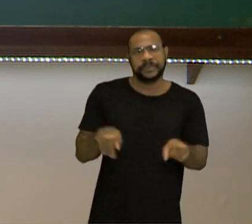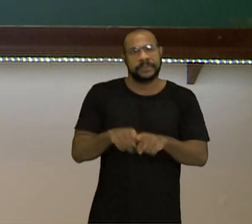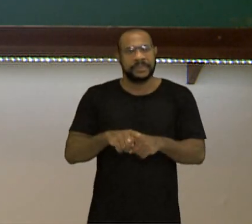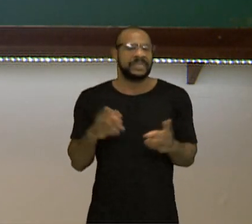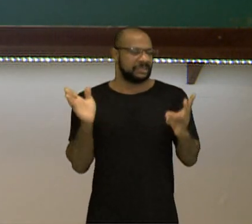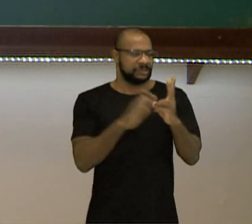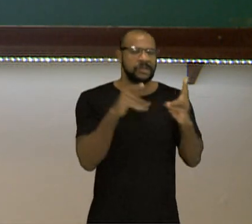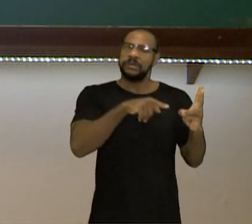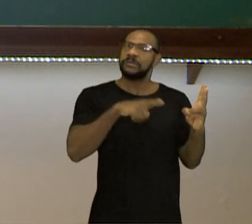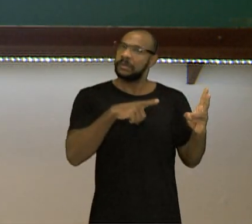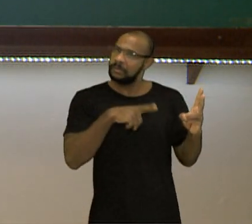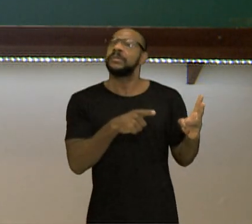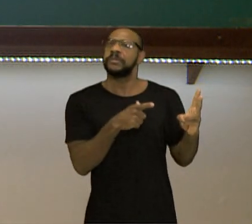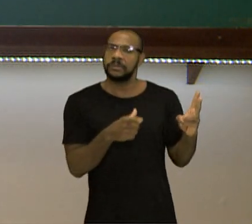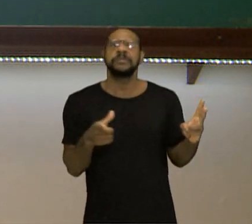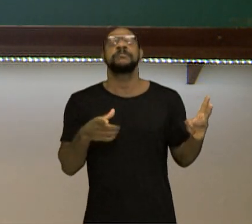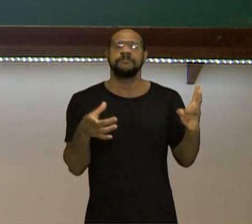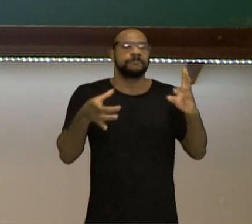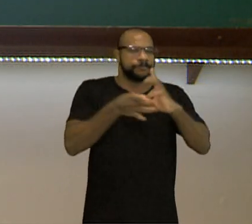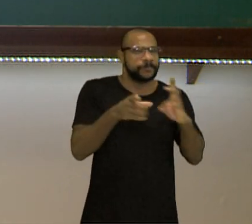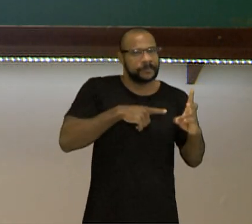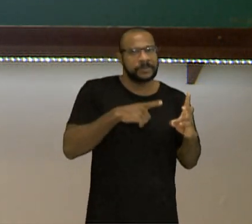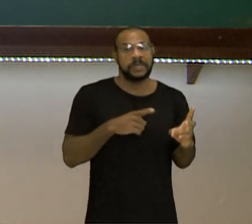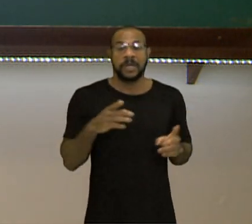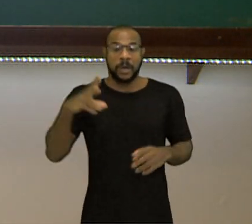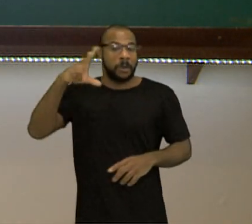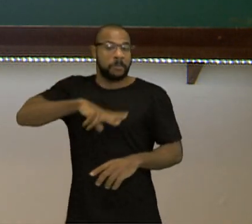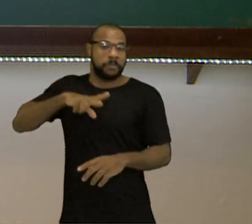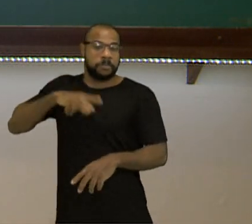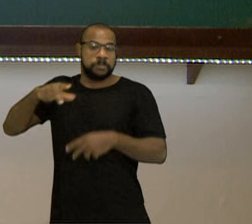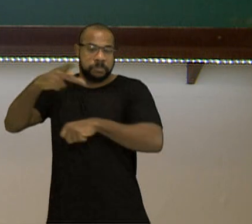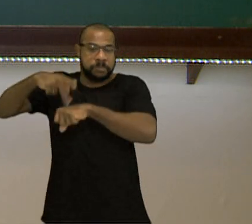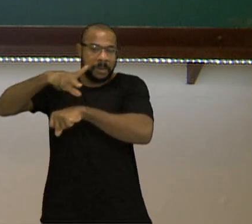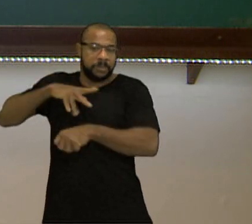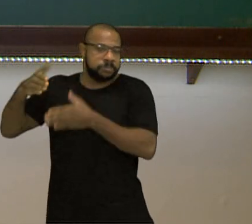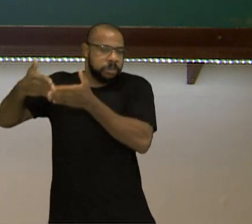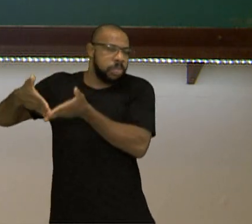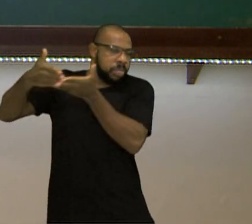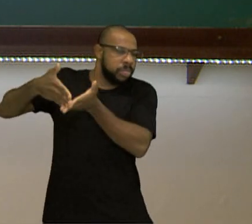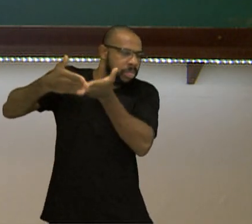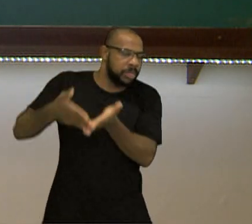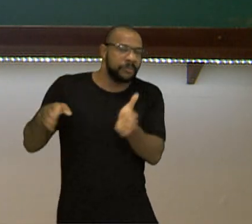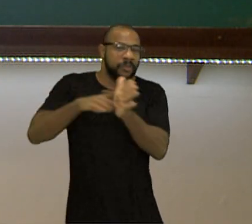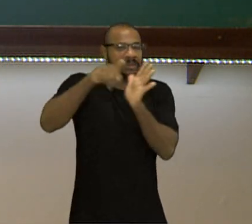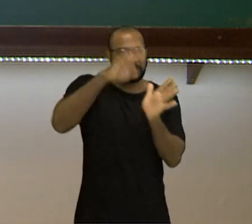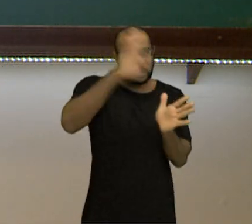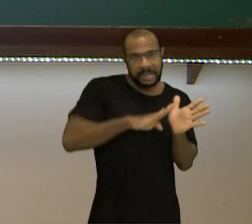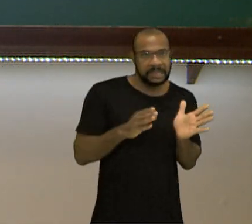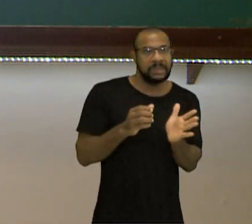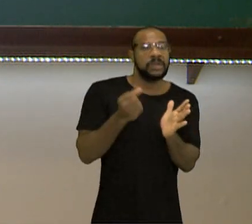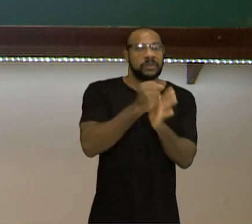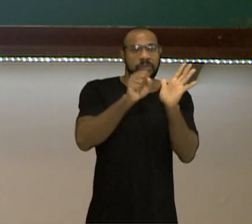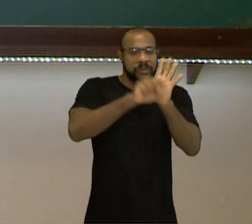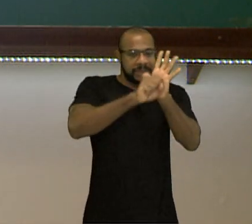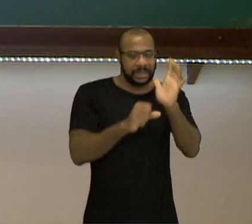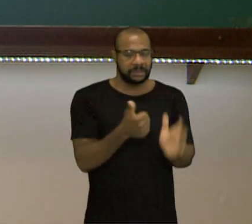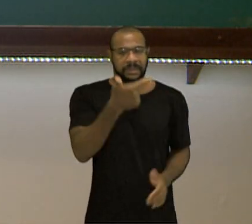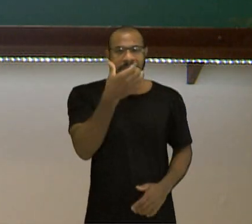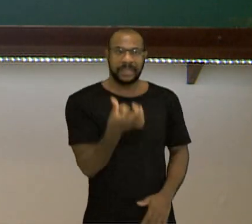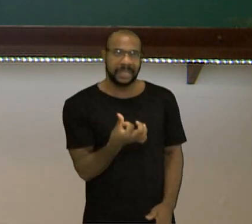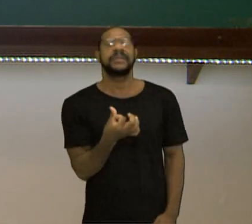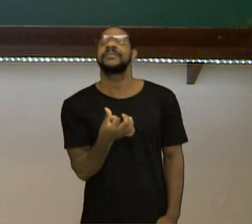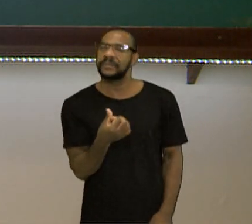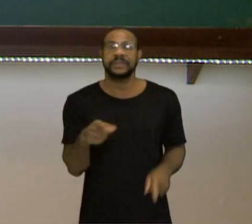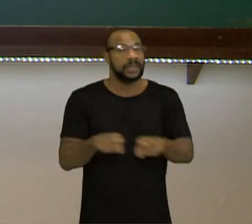que já aqui estava, dos portugueses que vieram para o Brasil para colonizar o Brasil a partir do século XVI e dos africanos que